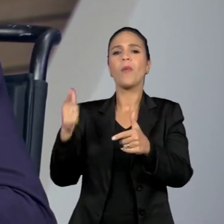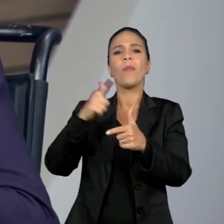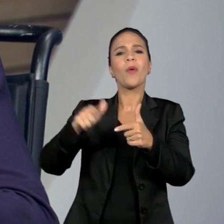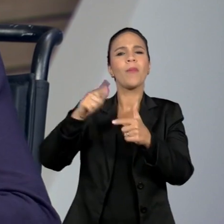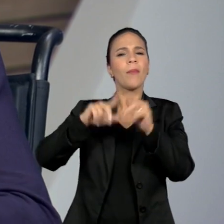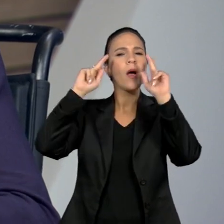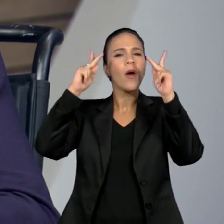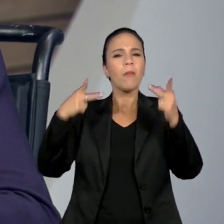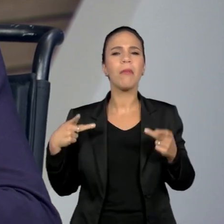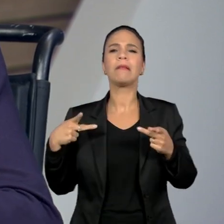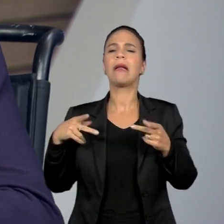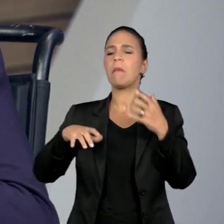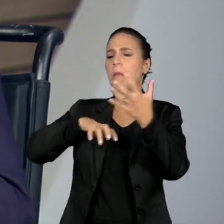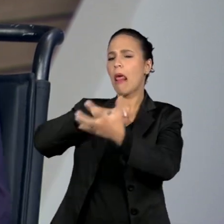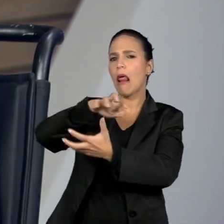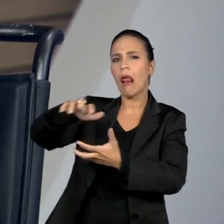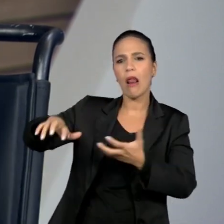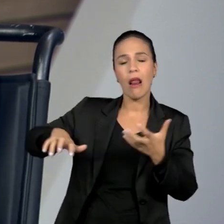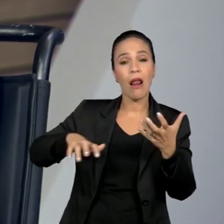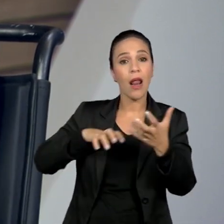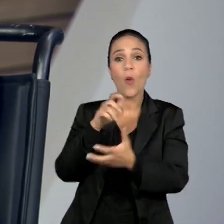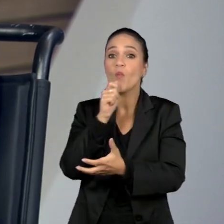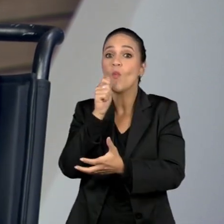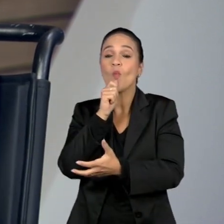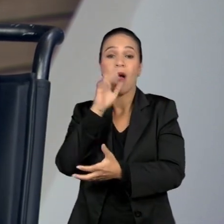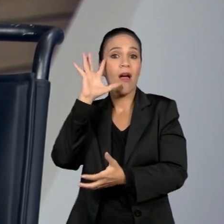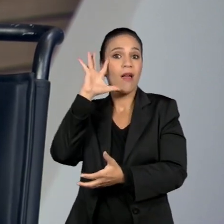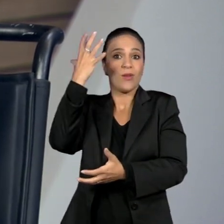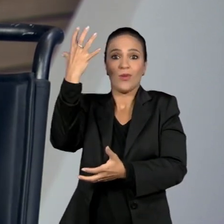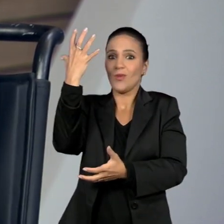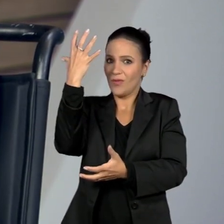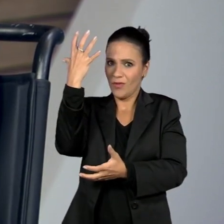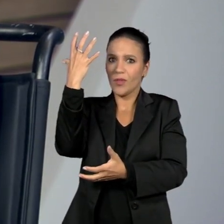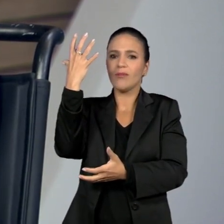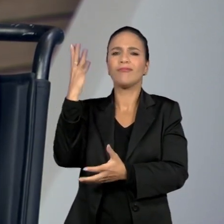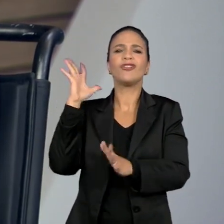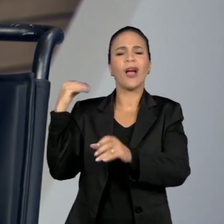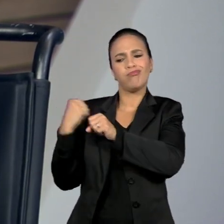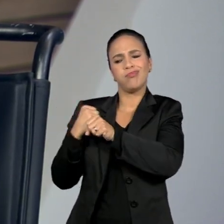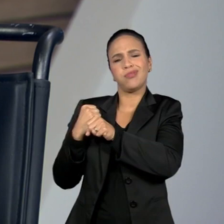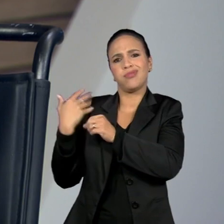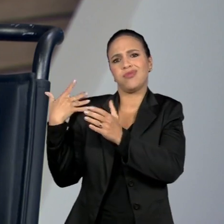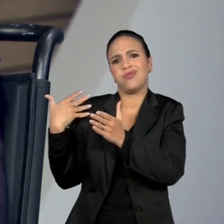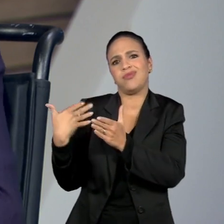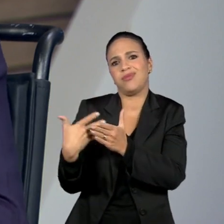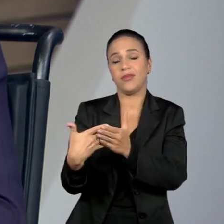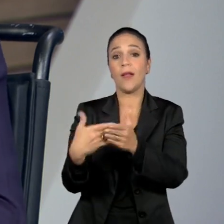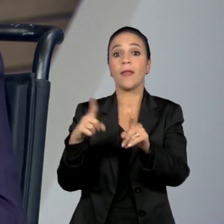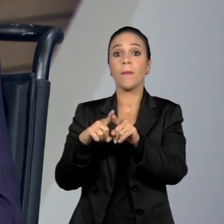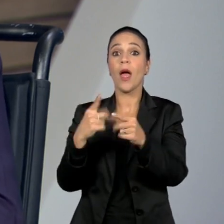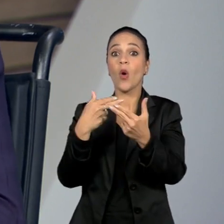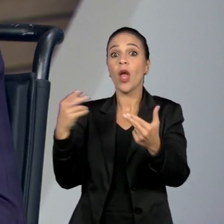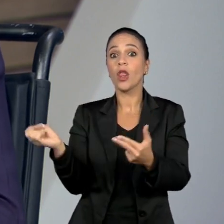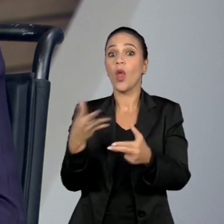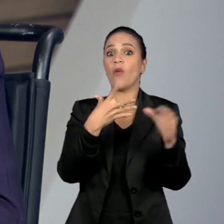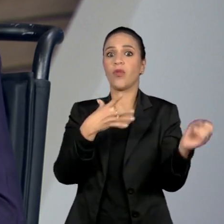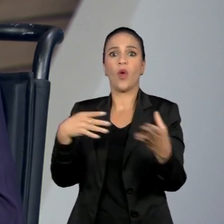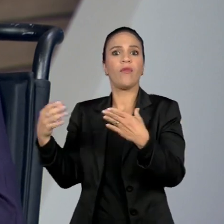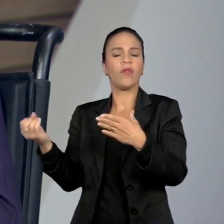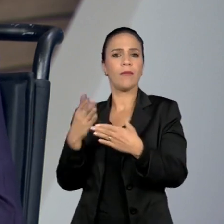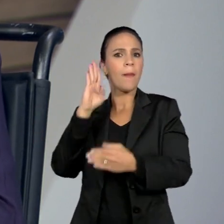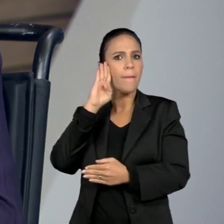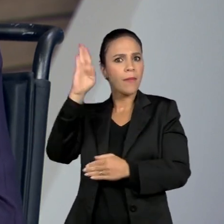obrigadas a deixarem as suas casas. Por que chegamos nessa situação? Nós chegamos, de fato, no número recorde de 108